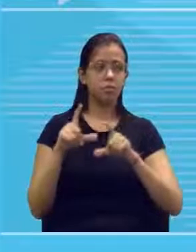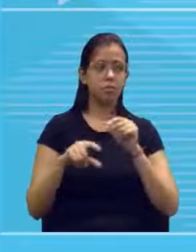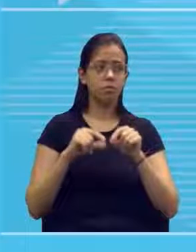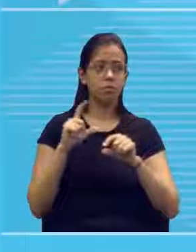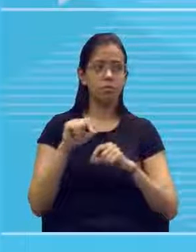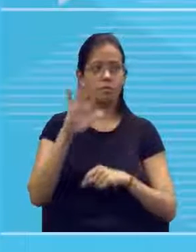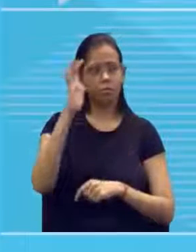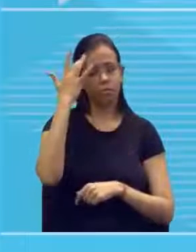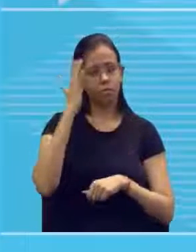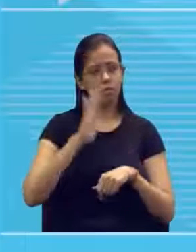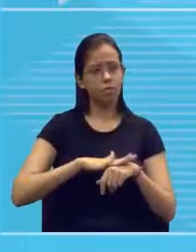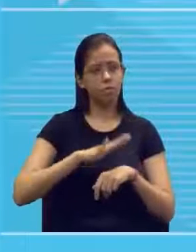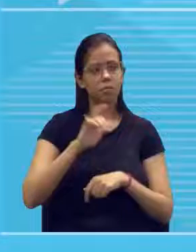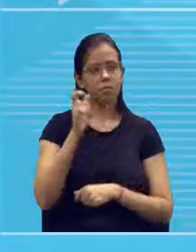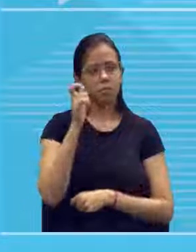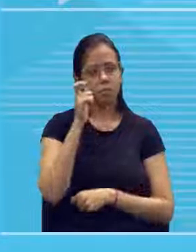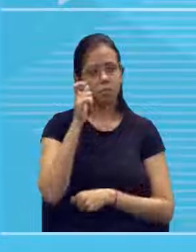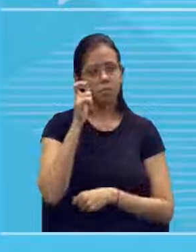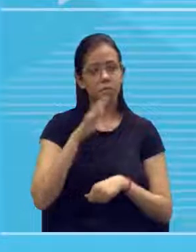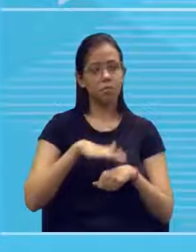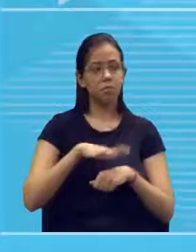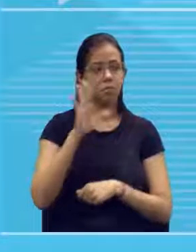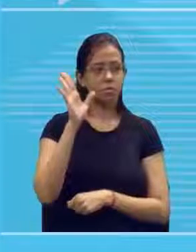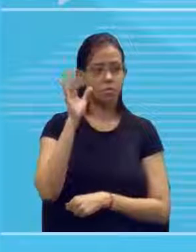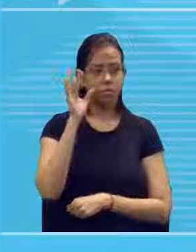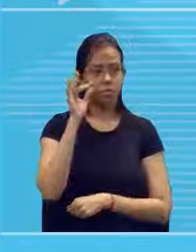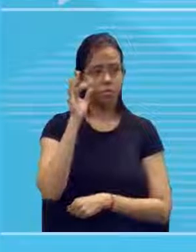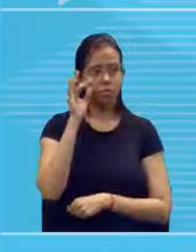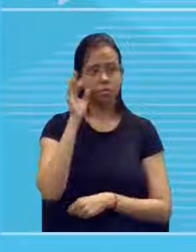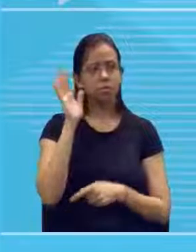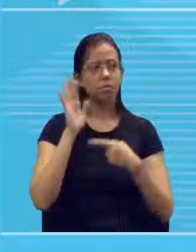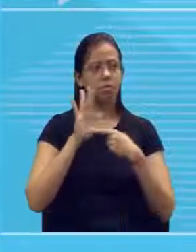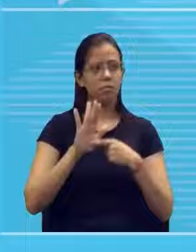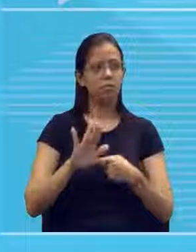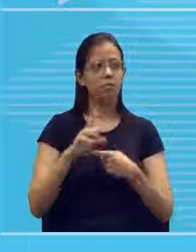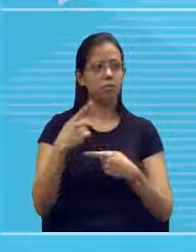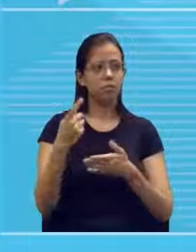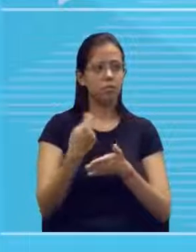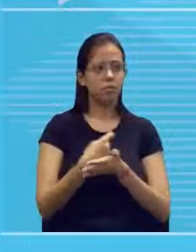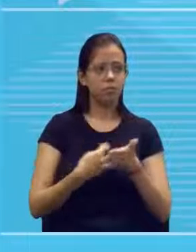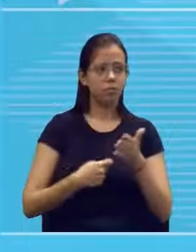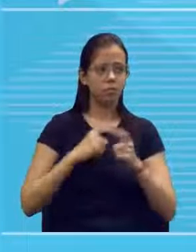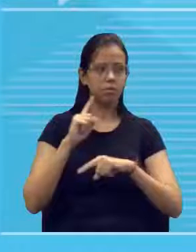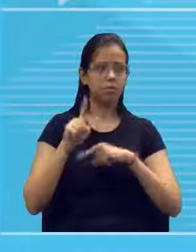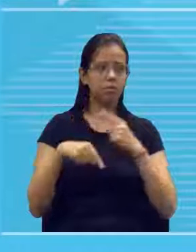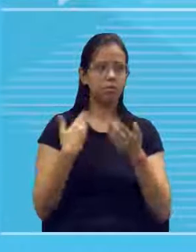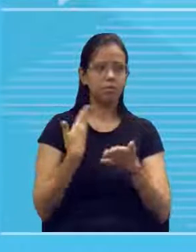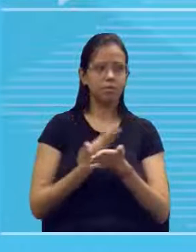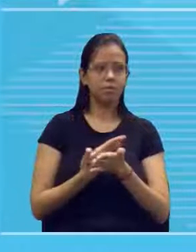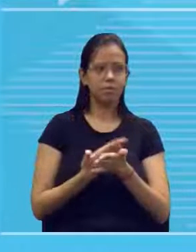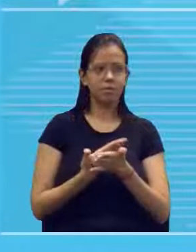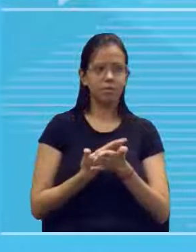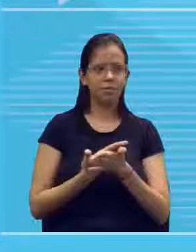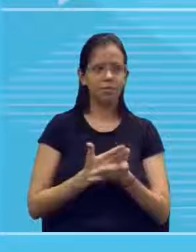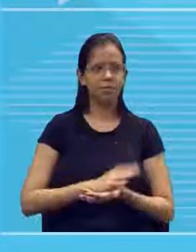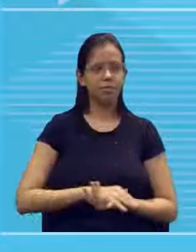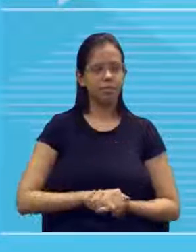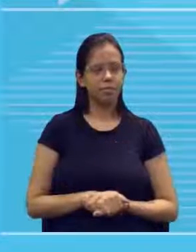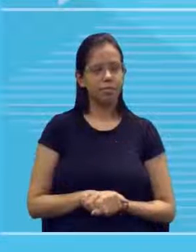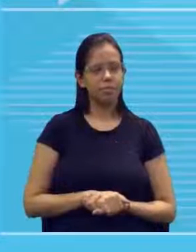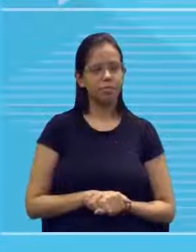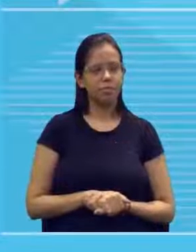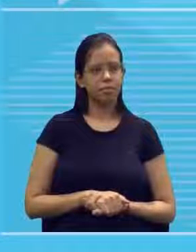escolha o que você achou mais curiosa né e traga as suas anotações para o nosso encontro e até lá